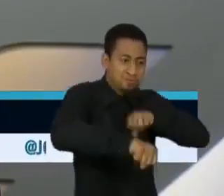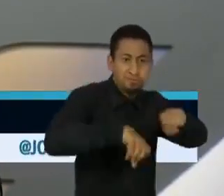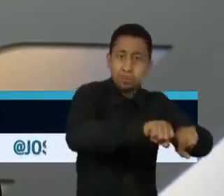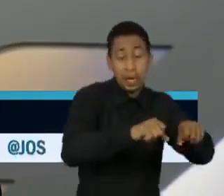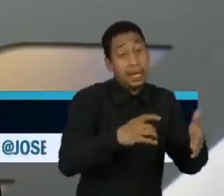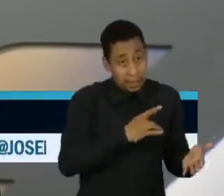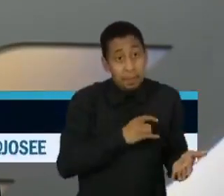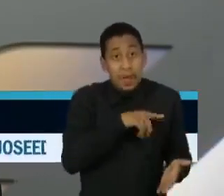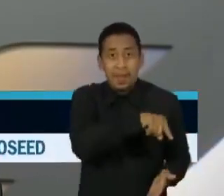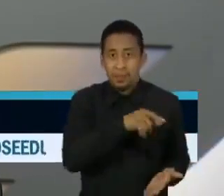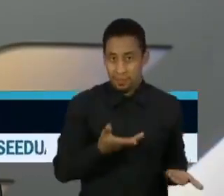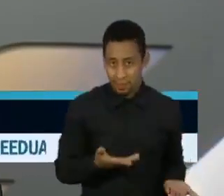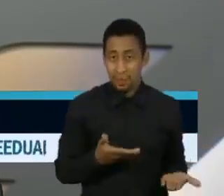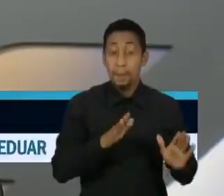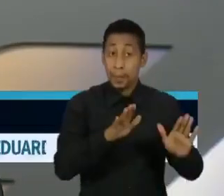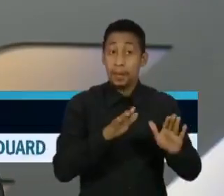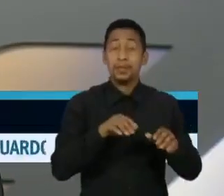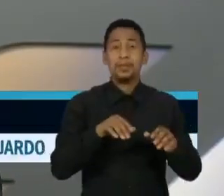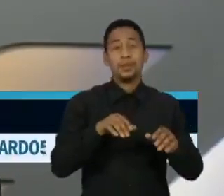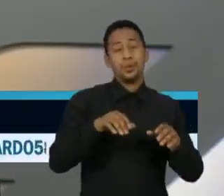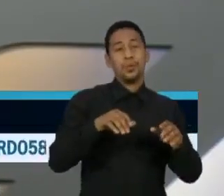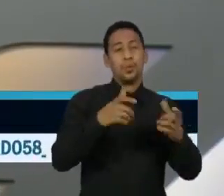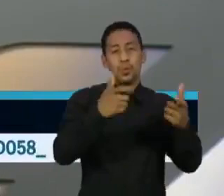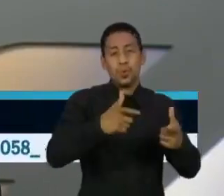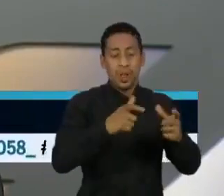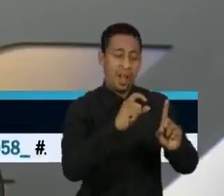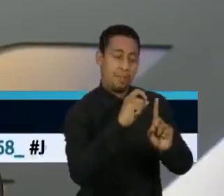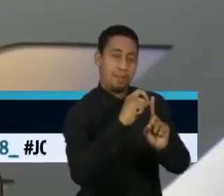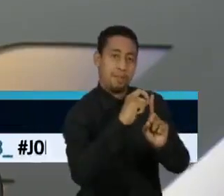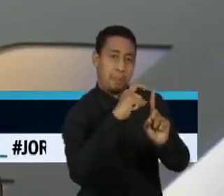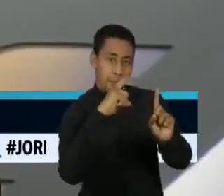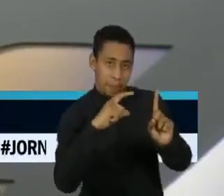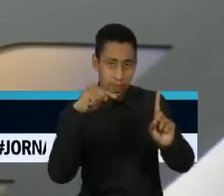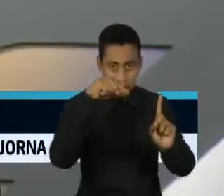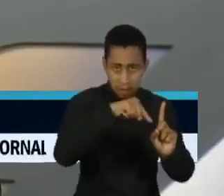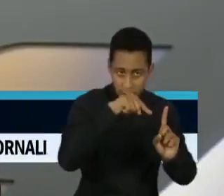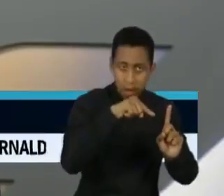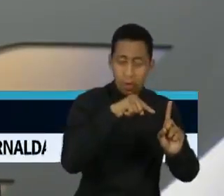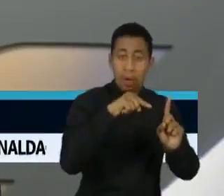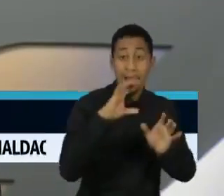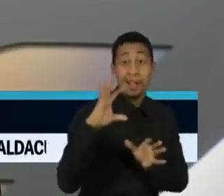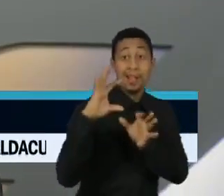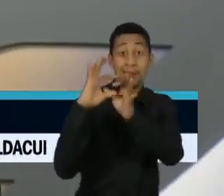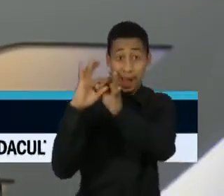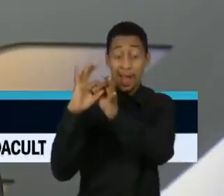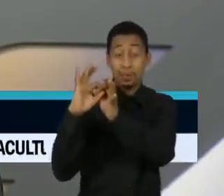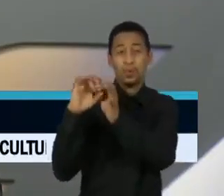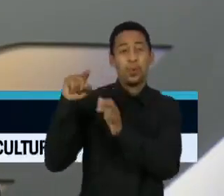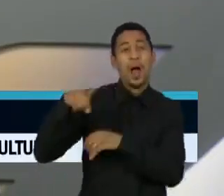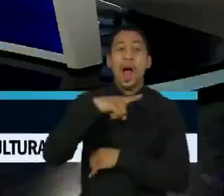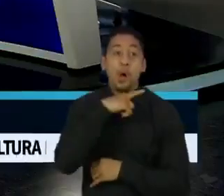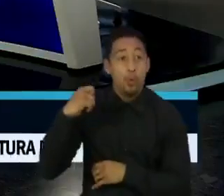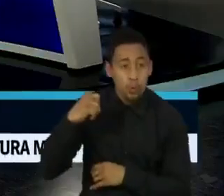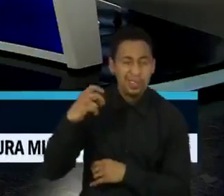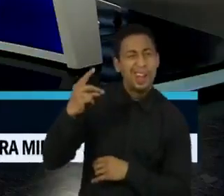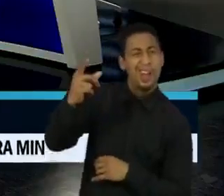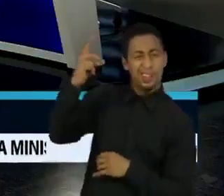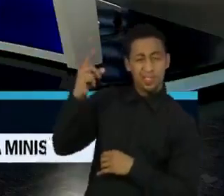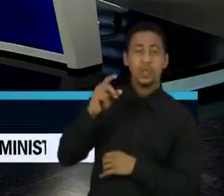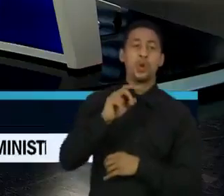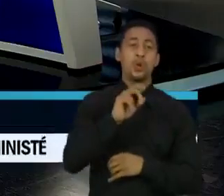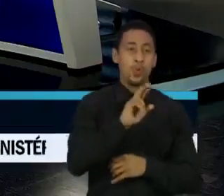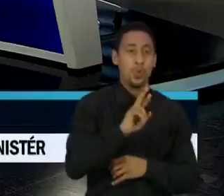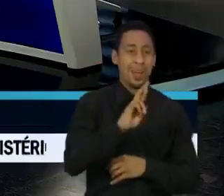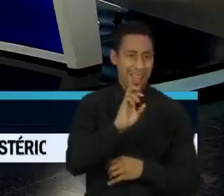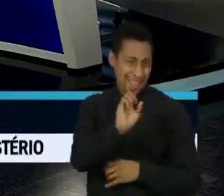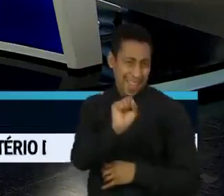temos estados que são da antiga União Soviética, que são, na verdade, influenciados pela Rússia, nós temos a China, nós temos o